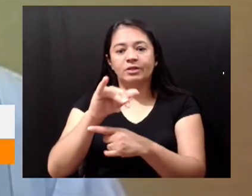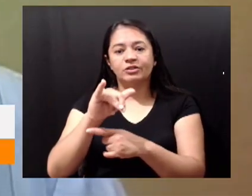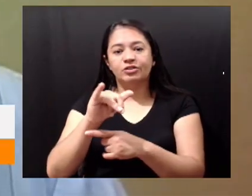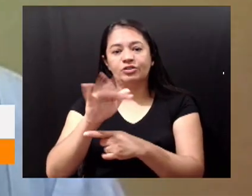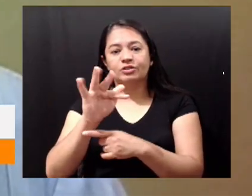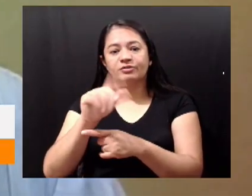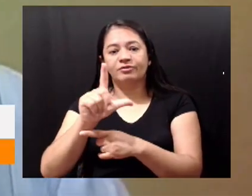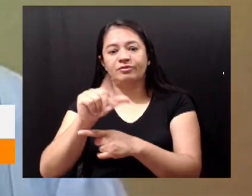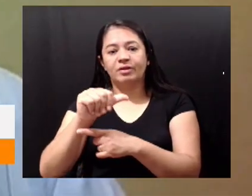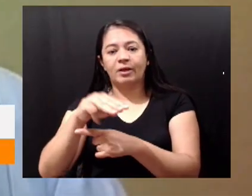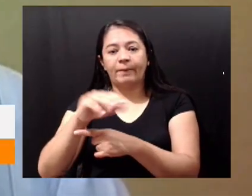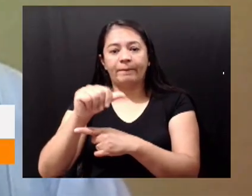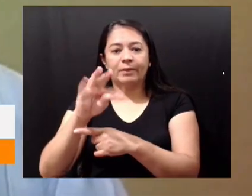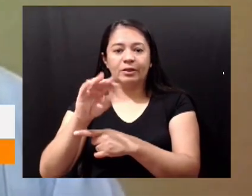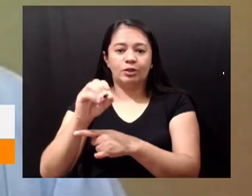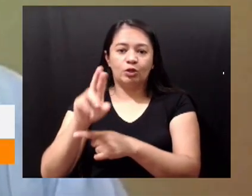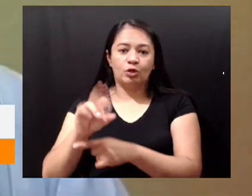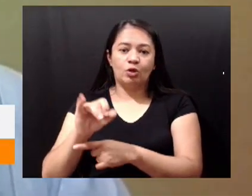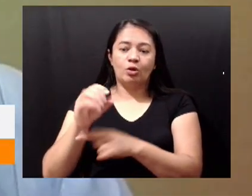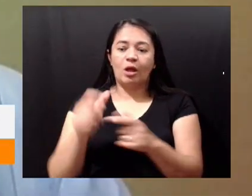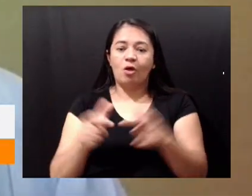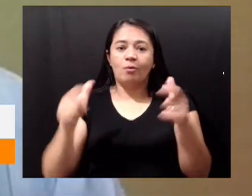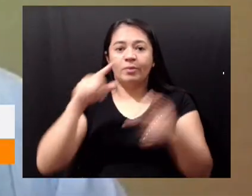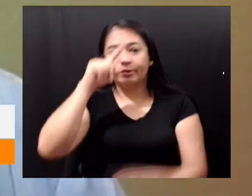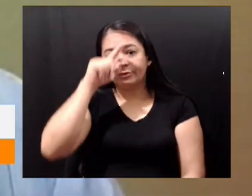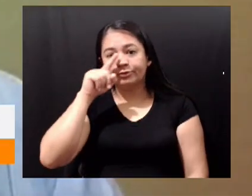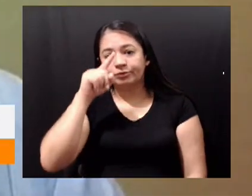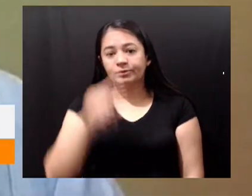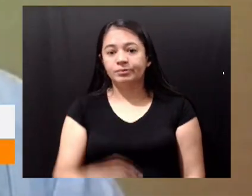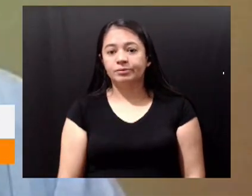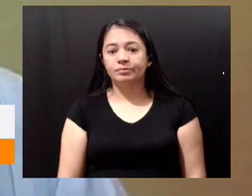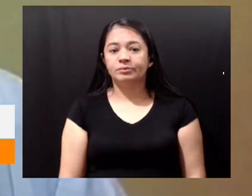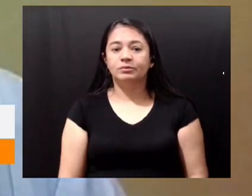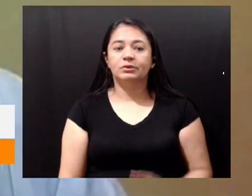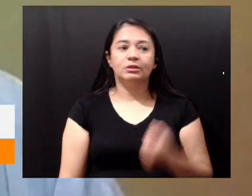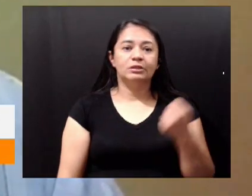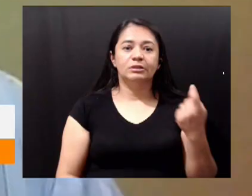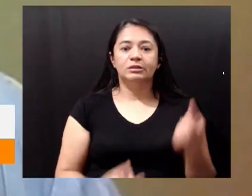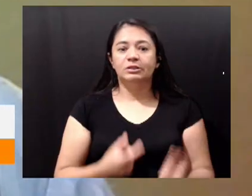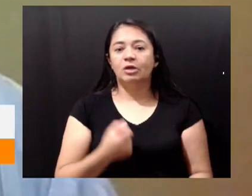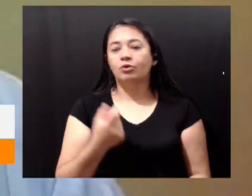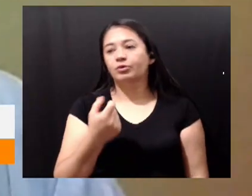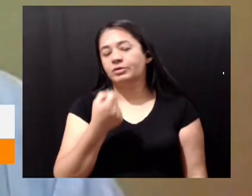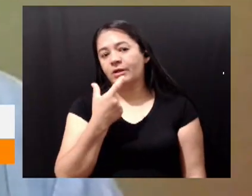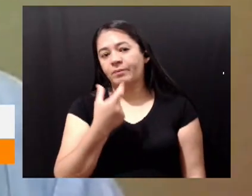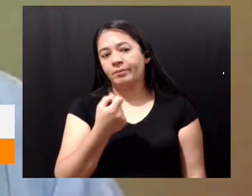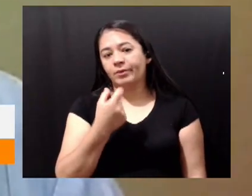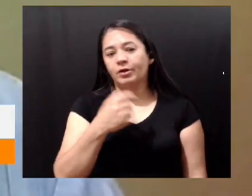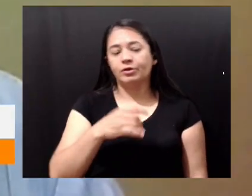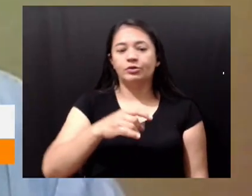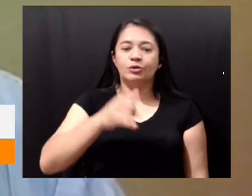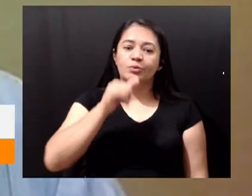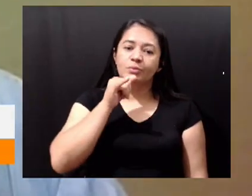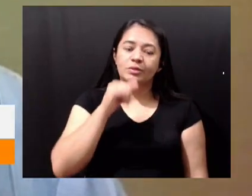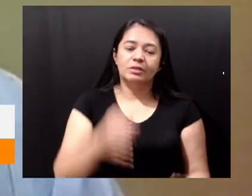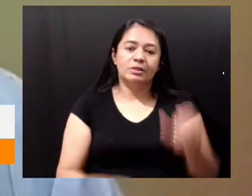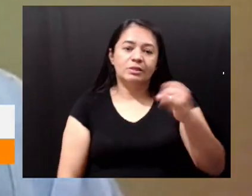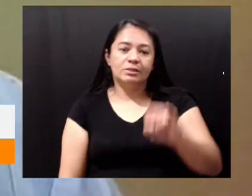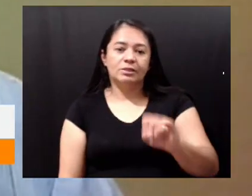esse risco, né? Então, e tem alguns antibióticos, por exemplo, que utilizados